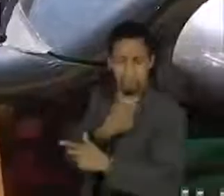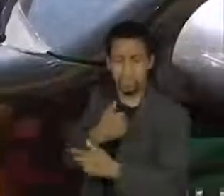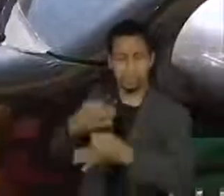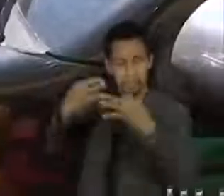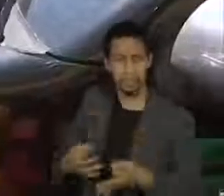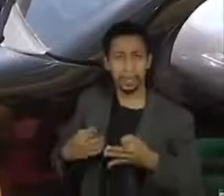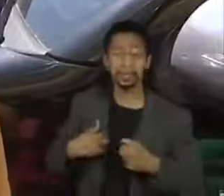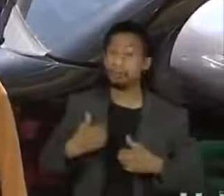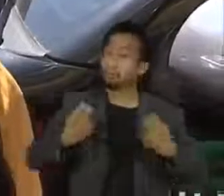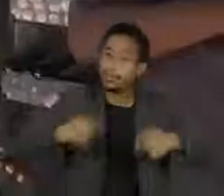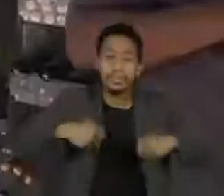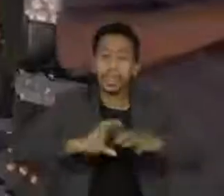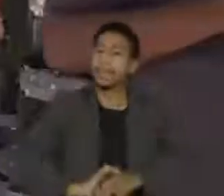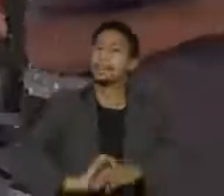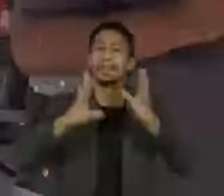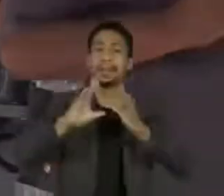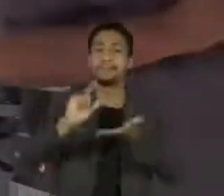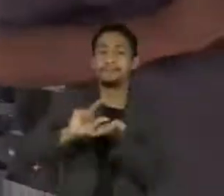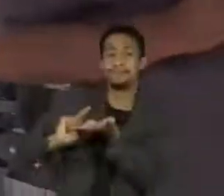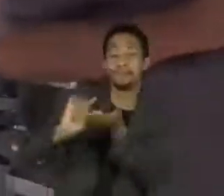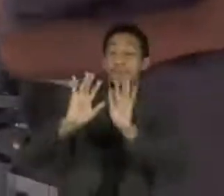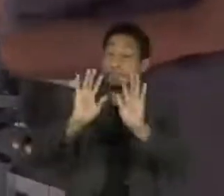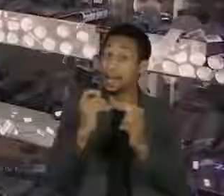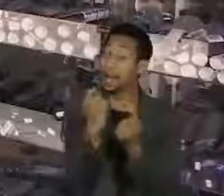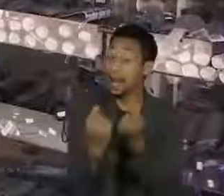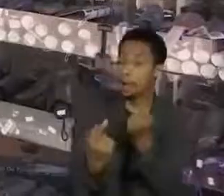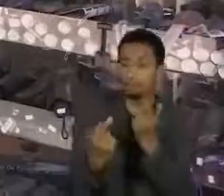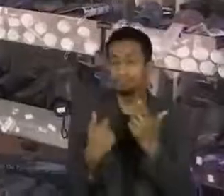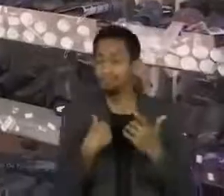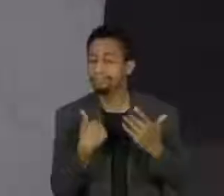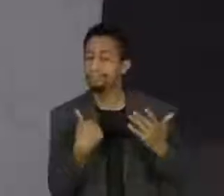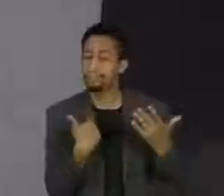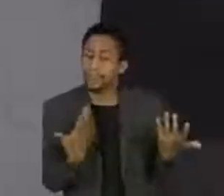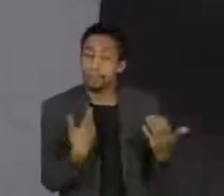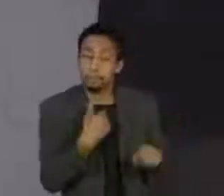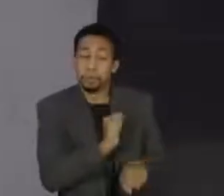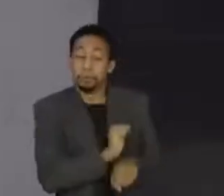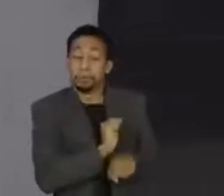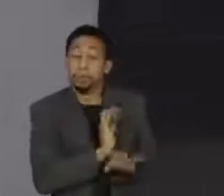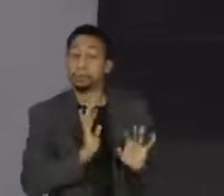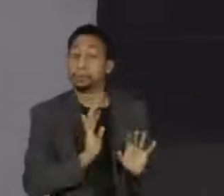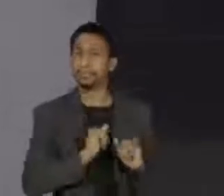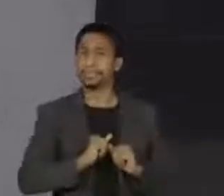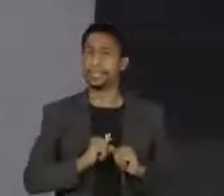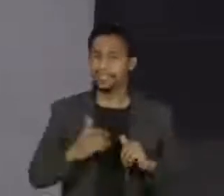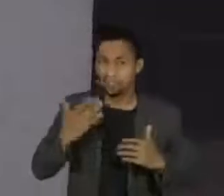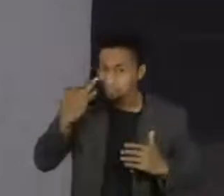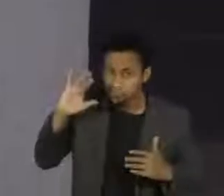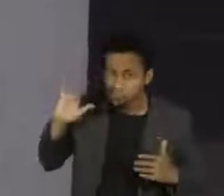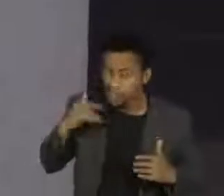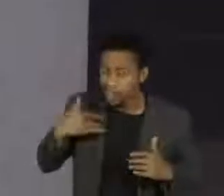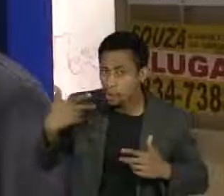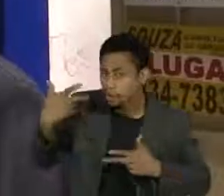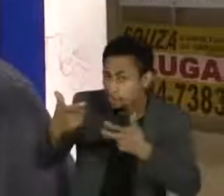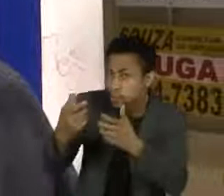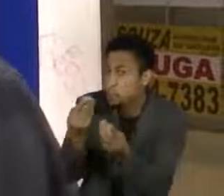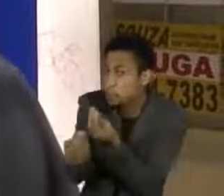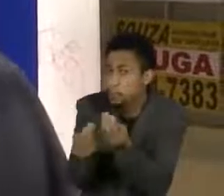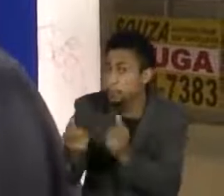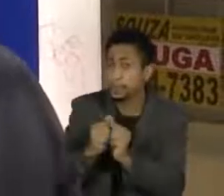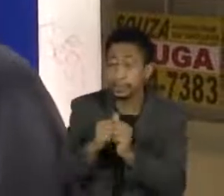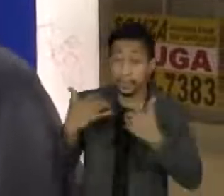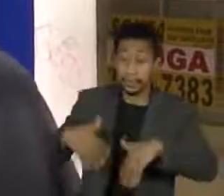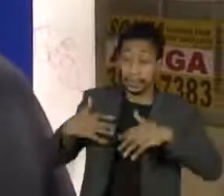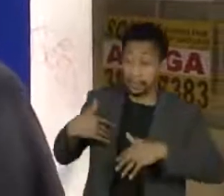Até para poder liberar tudo, né? Mas há quem tenha dúvidas. Eu vou esperar. Ver se não tem nenhuma contraindicação, alguma reação. Se for